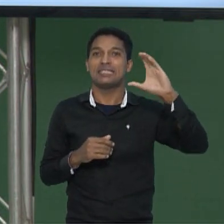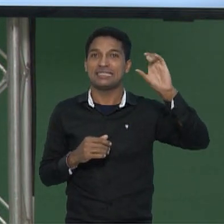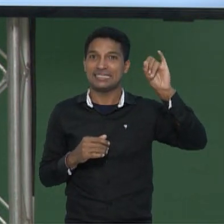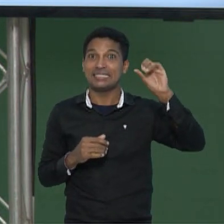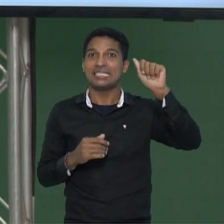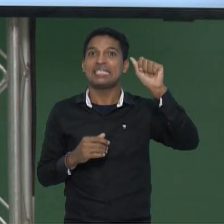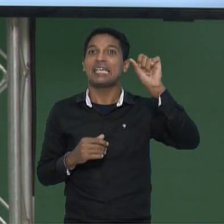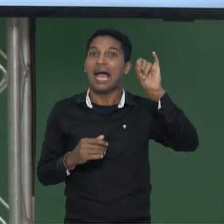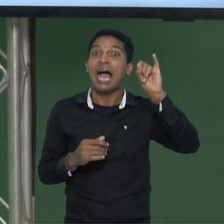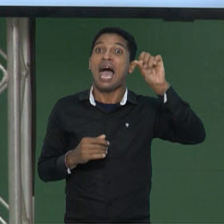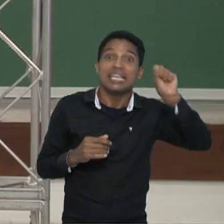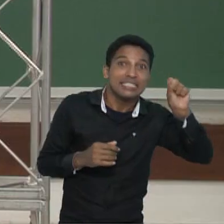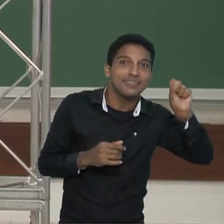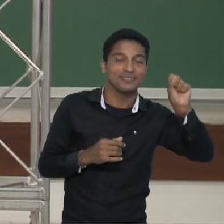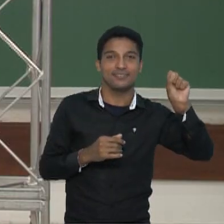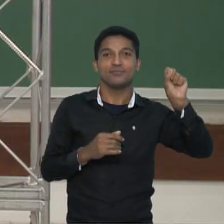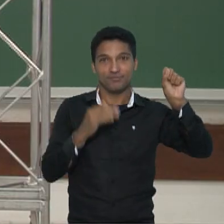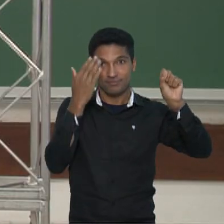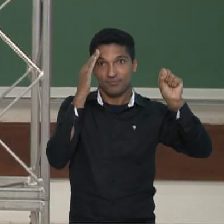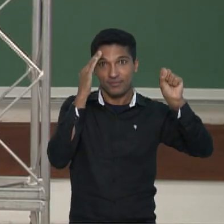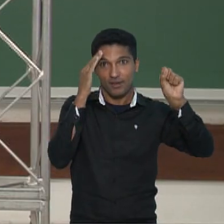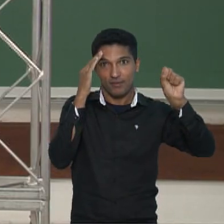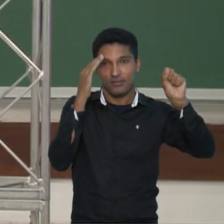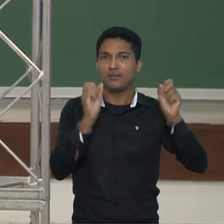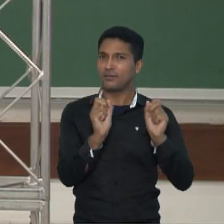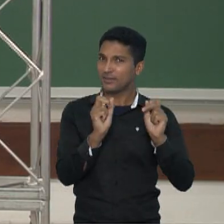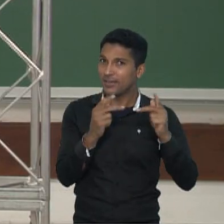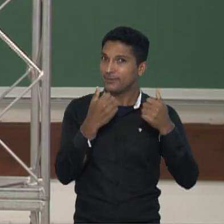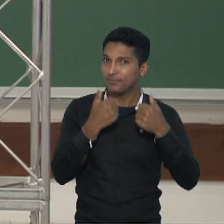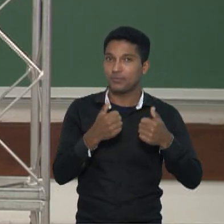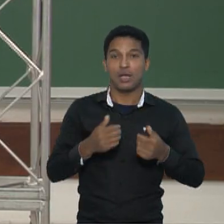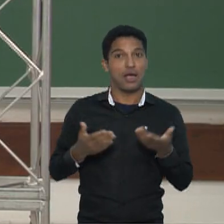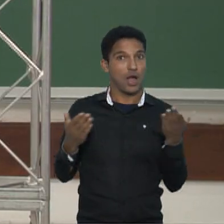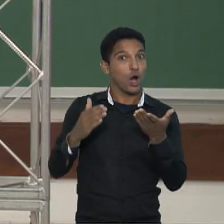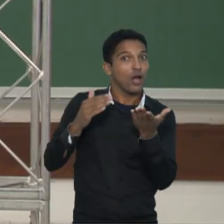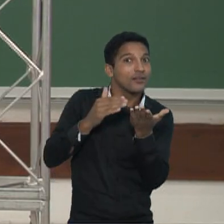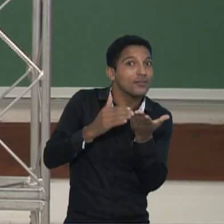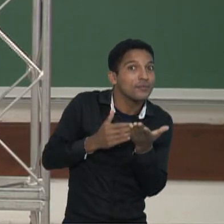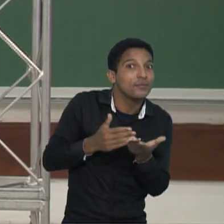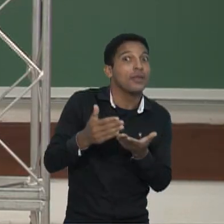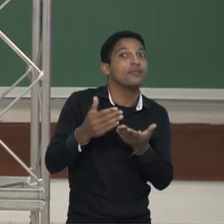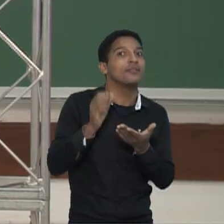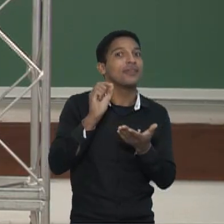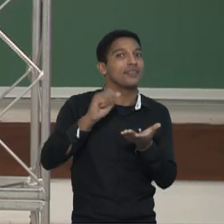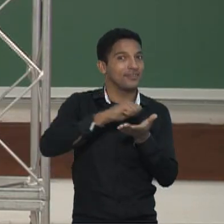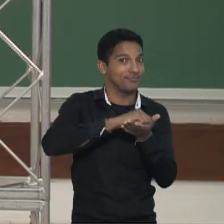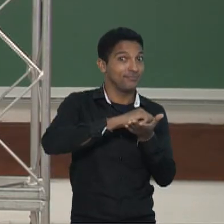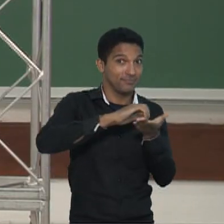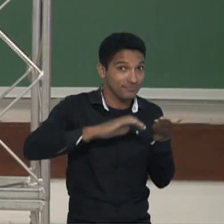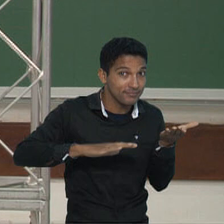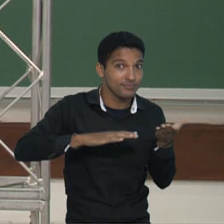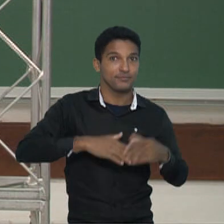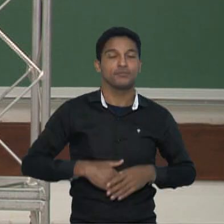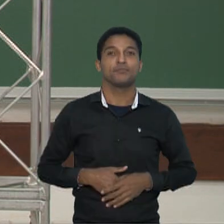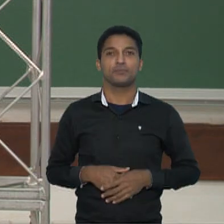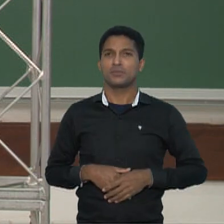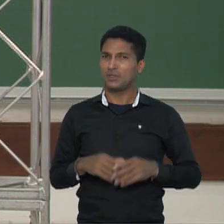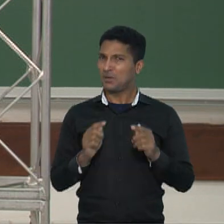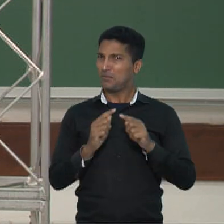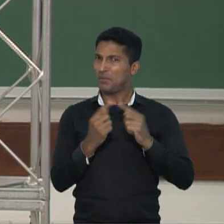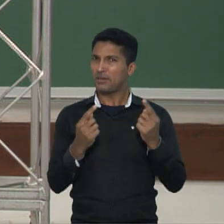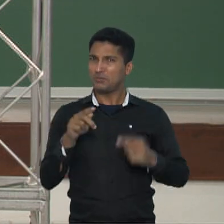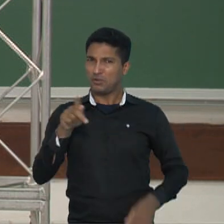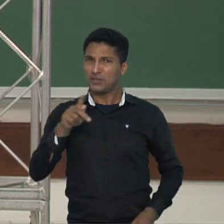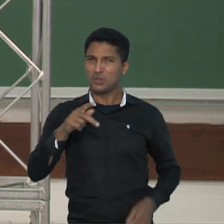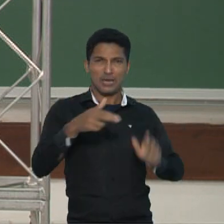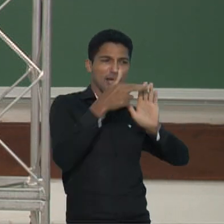ok? Nós vamos iniciar, então, fazendo uma atividade. Mas, teacher, você ainda não